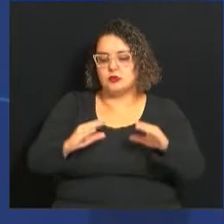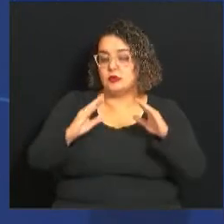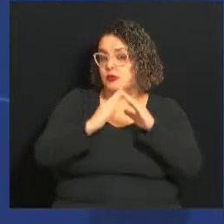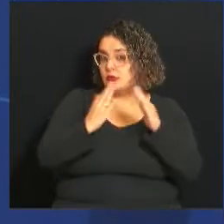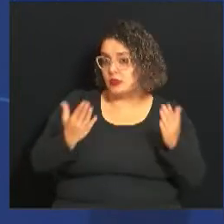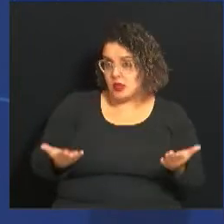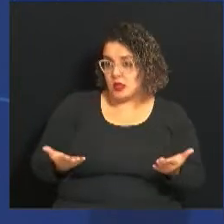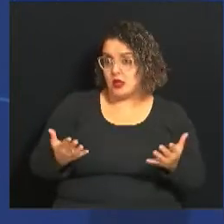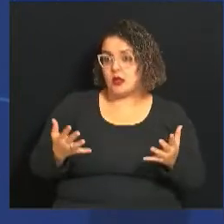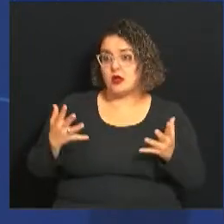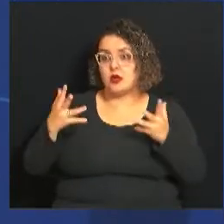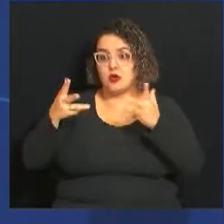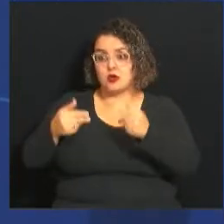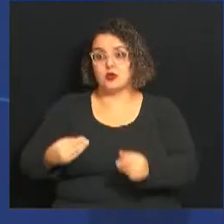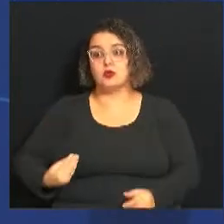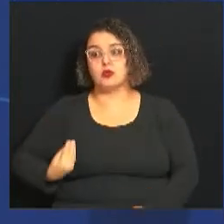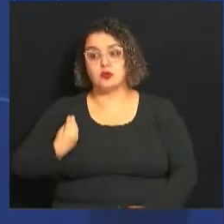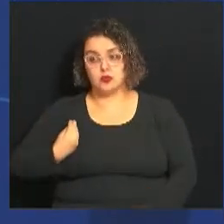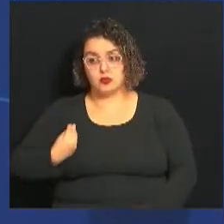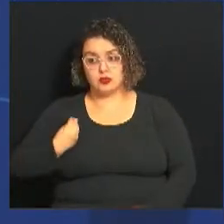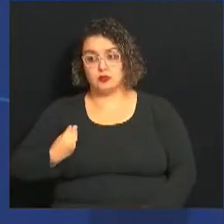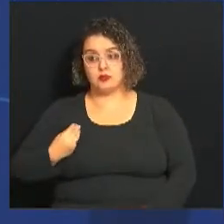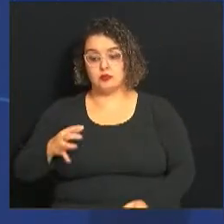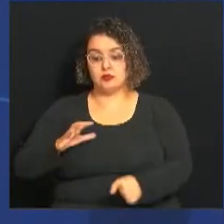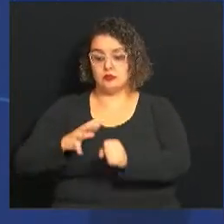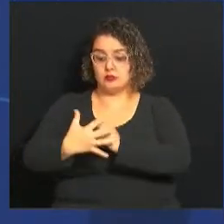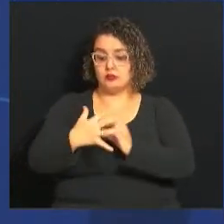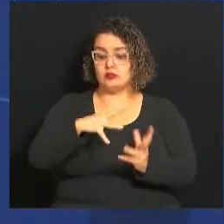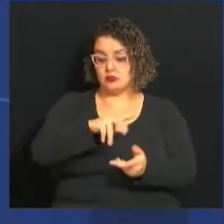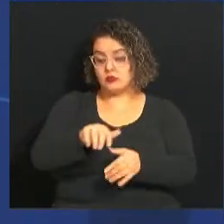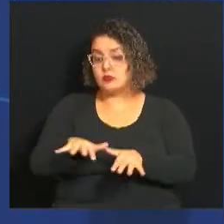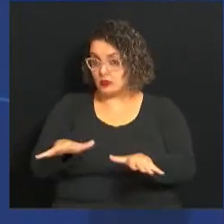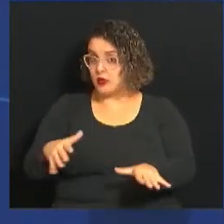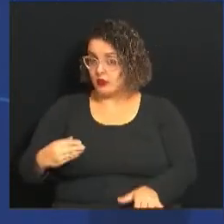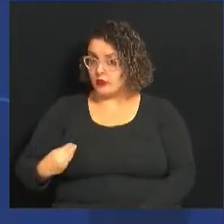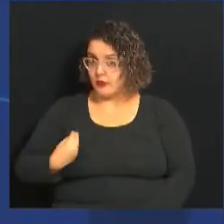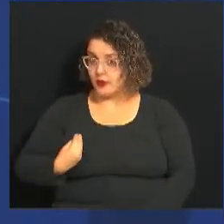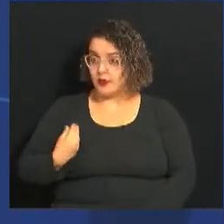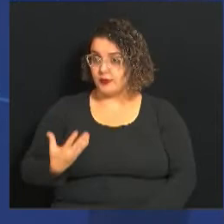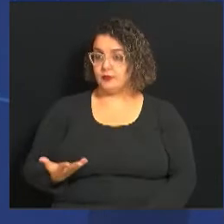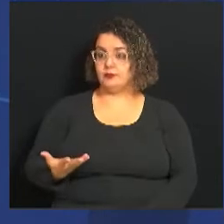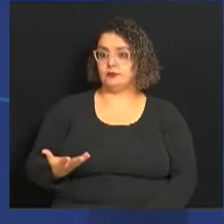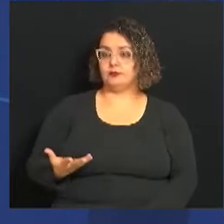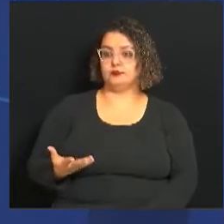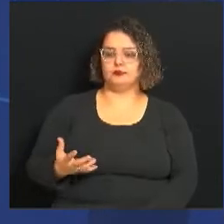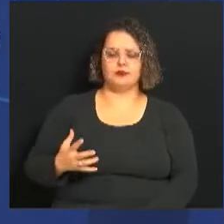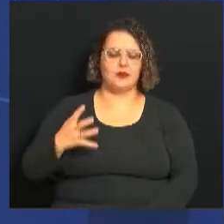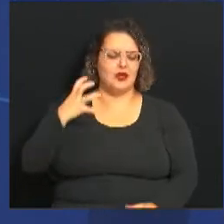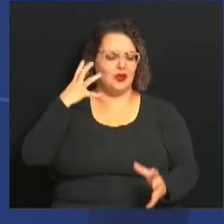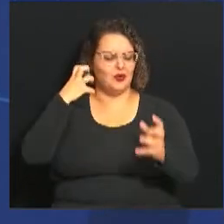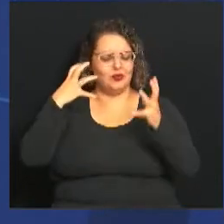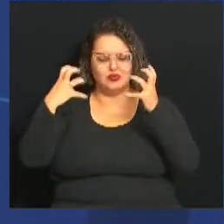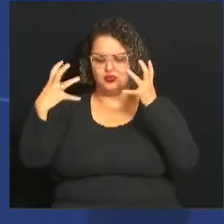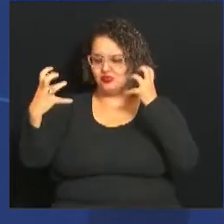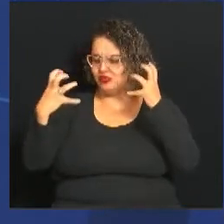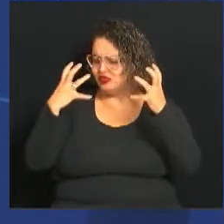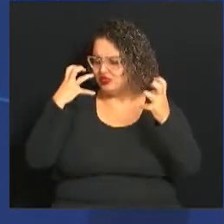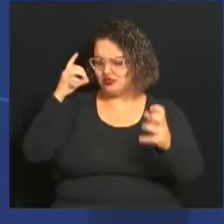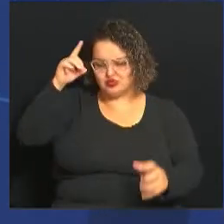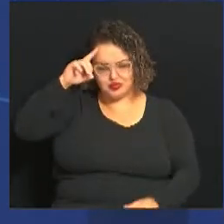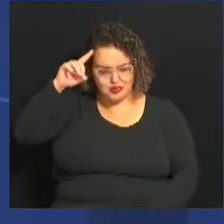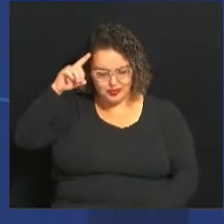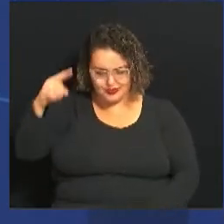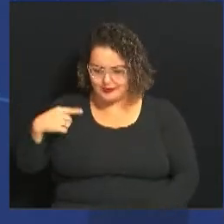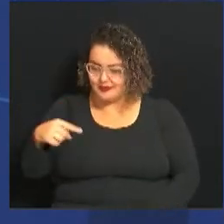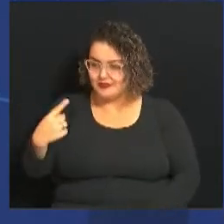elas vivenciaram a pandemia da Covid-19, com estresse, com rotina alterada, com o filho